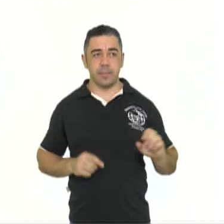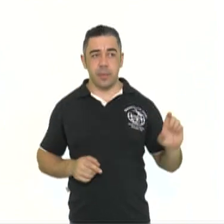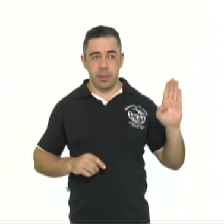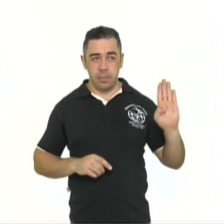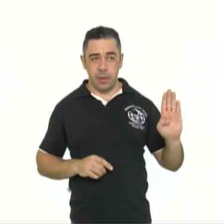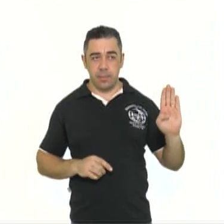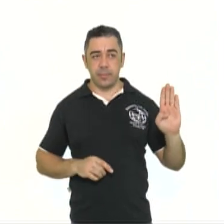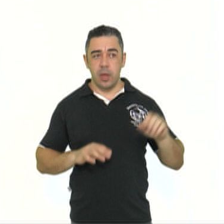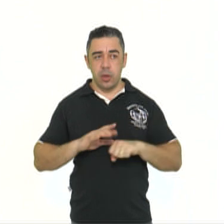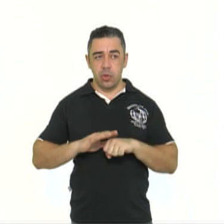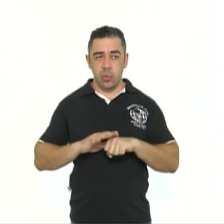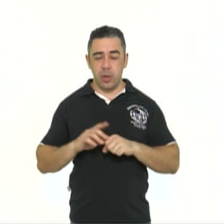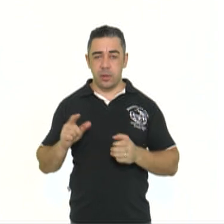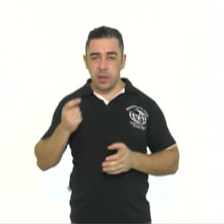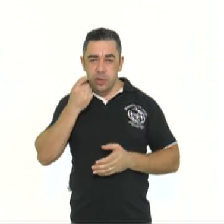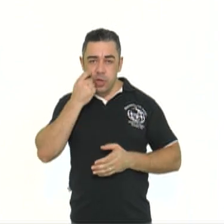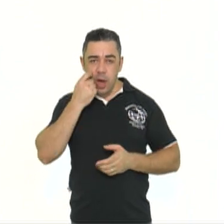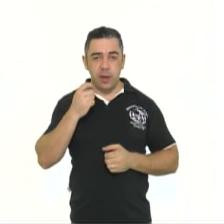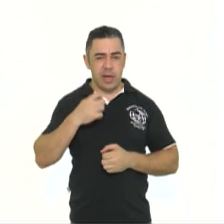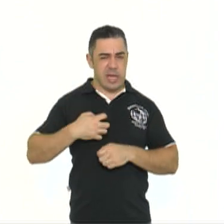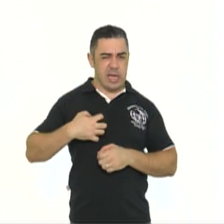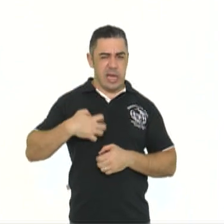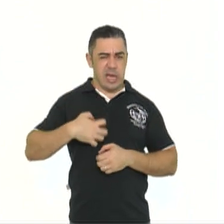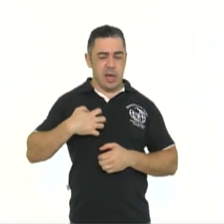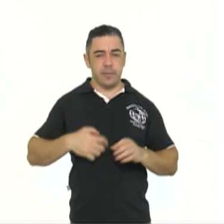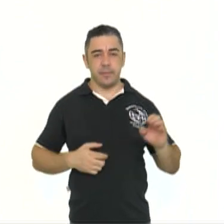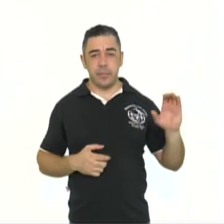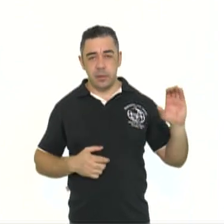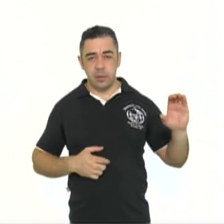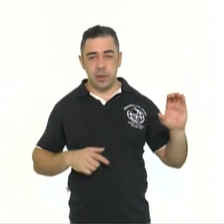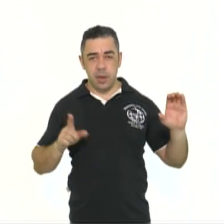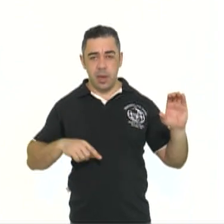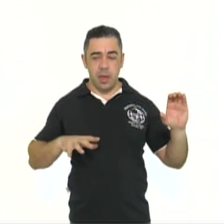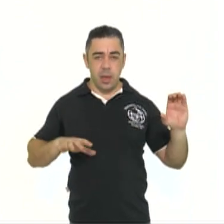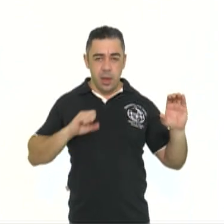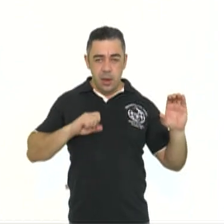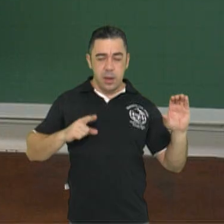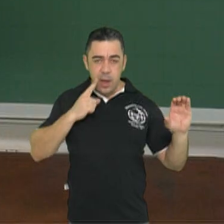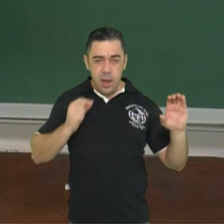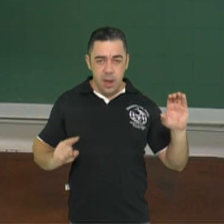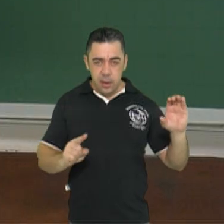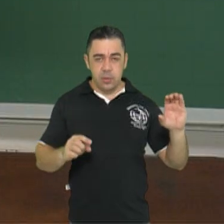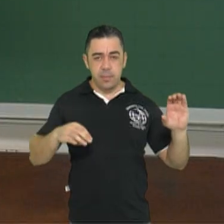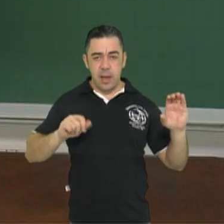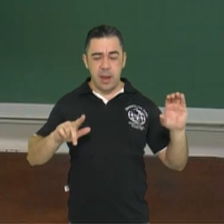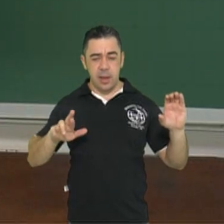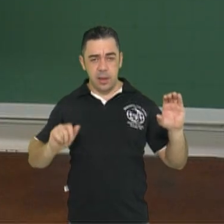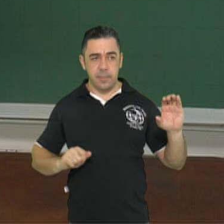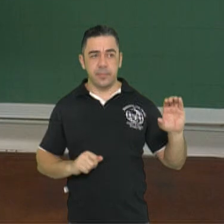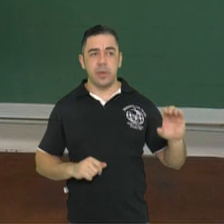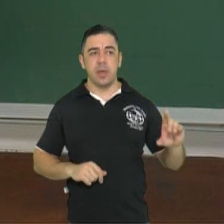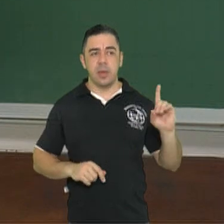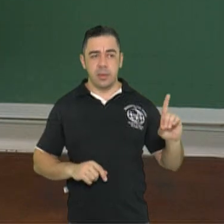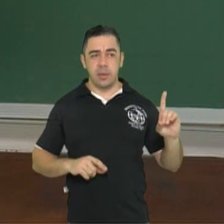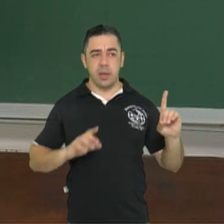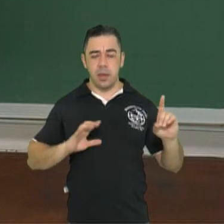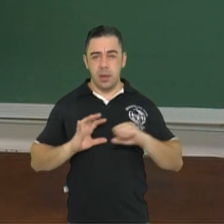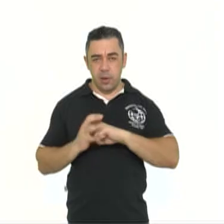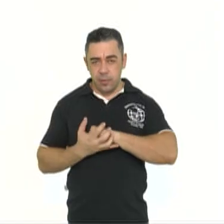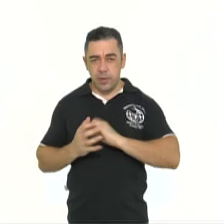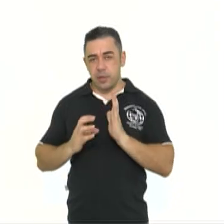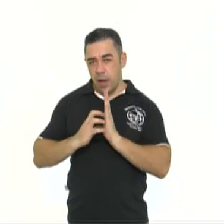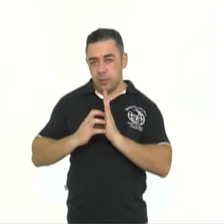Letra B, doença de Chagas e raiva. Letra C, leptospirose e malária. Ou letra D, Covid-19 e AIDS.